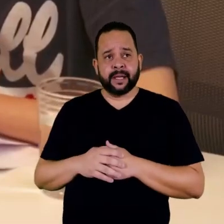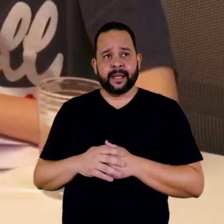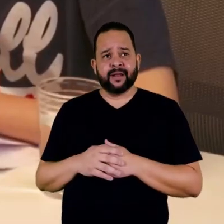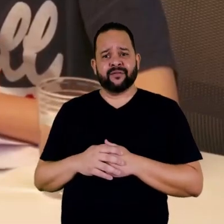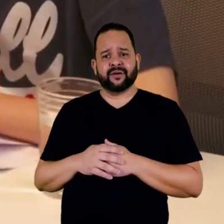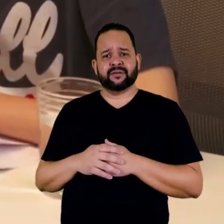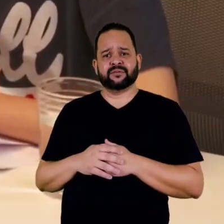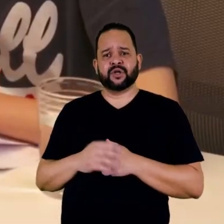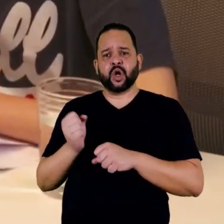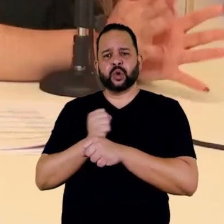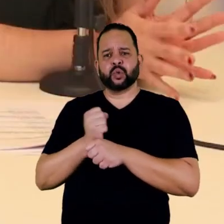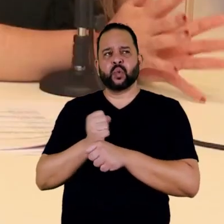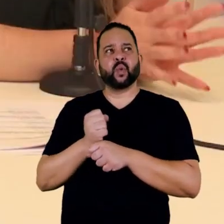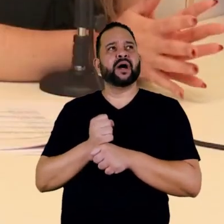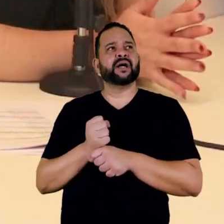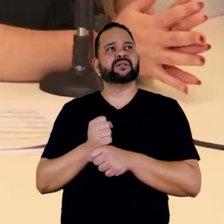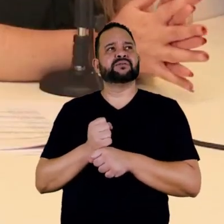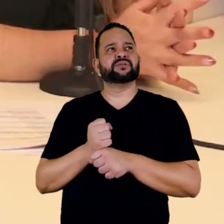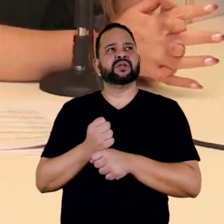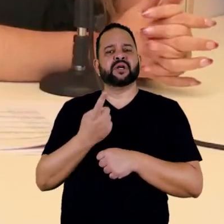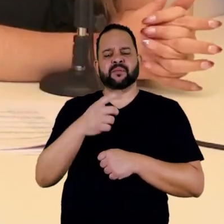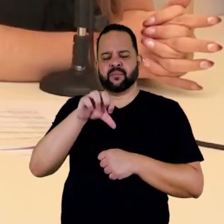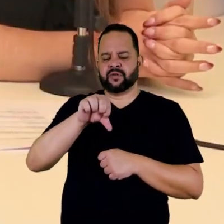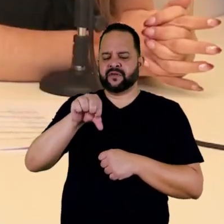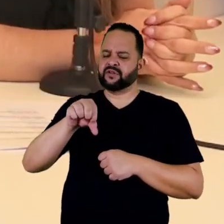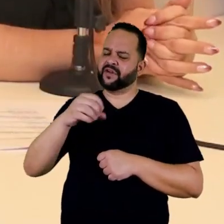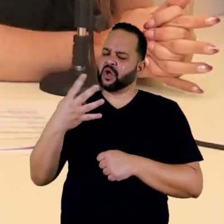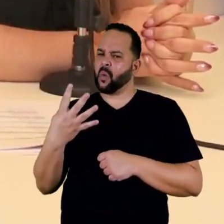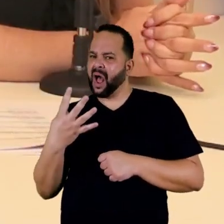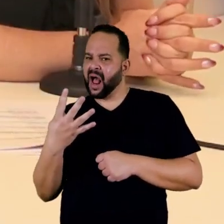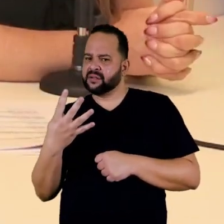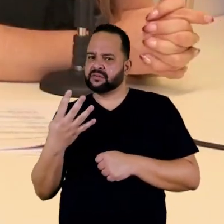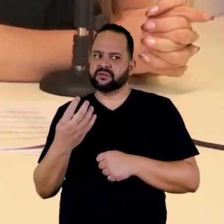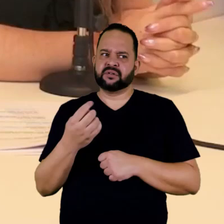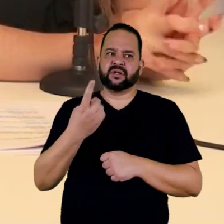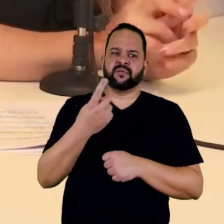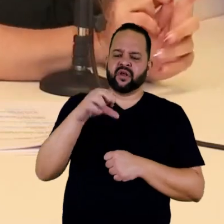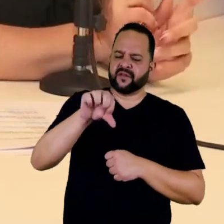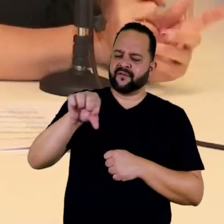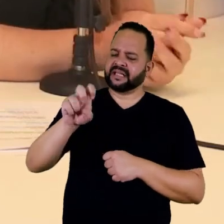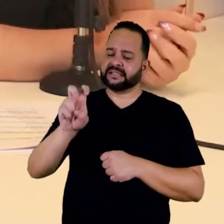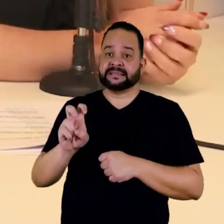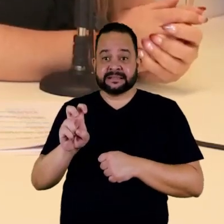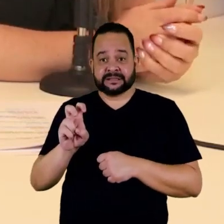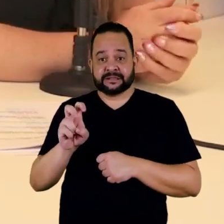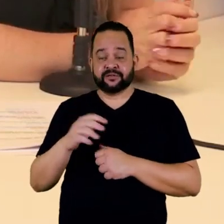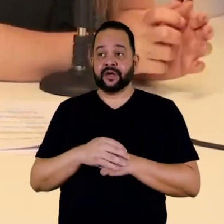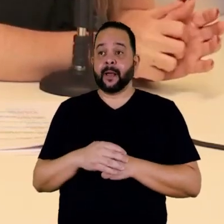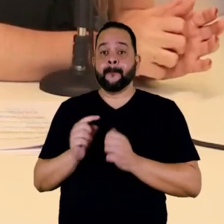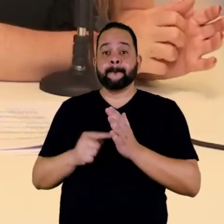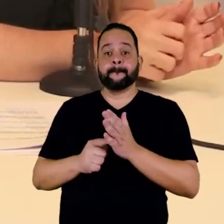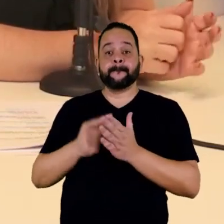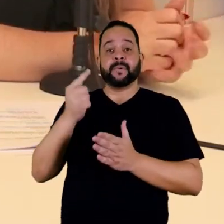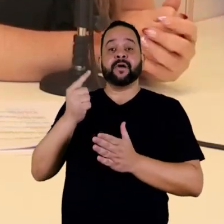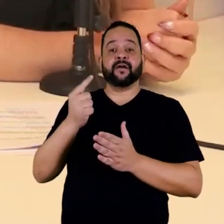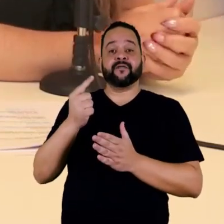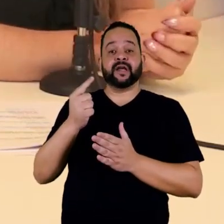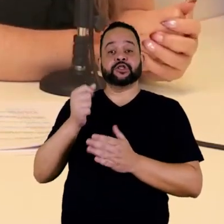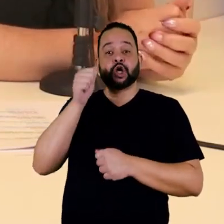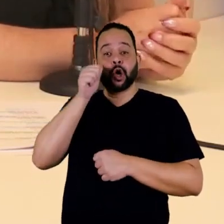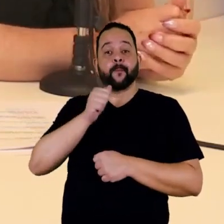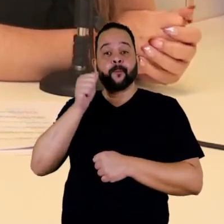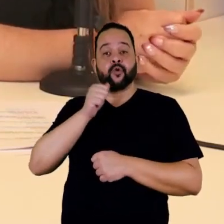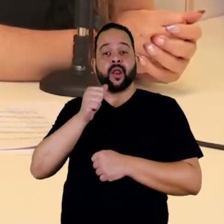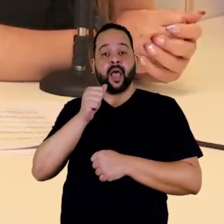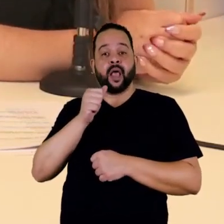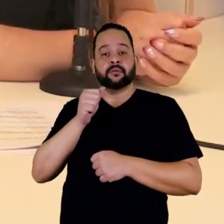primeiras no no ano de 94 95 foi a primeira admissão de delegado da